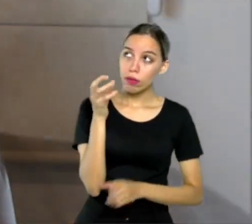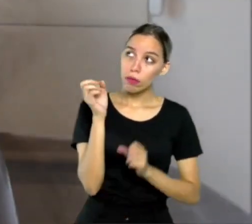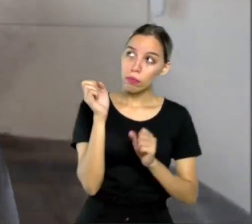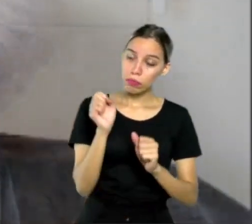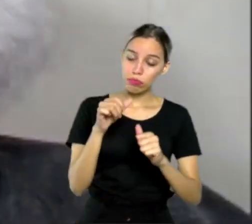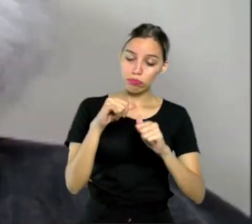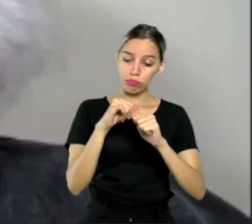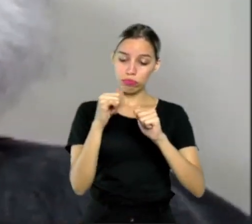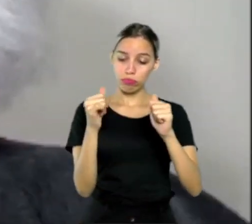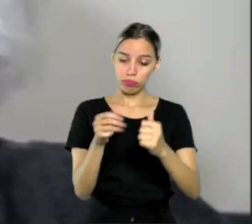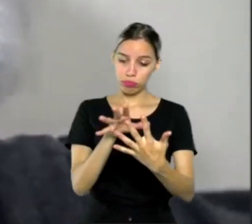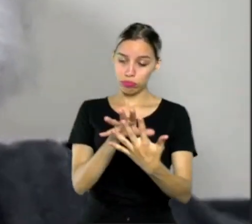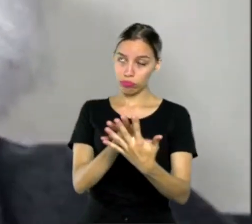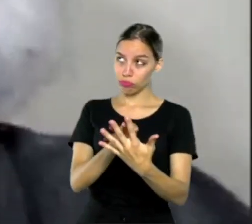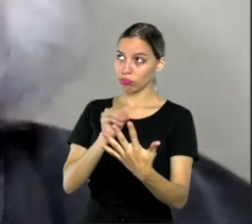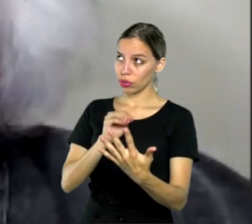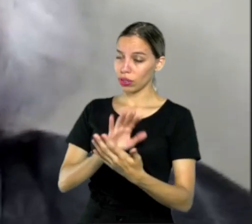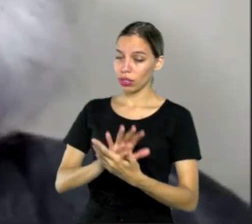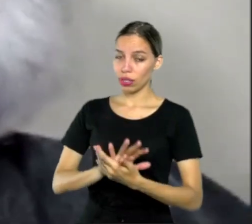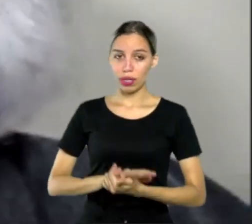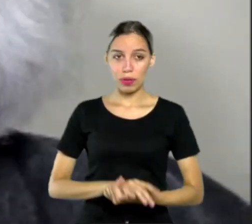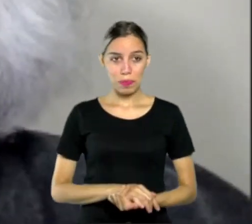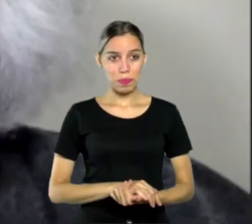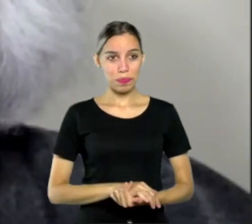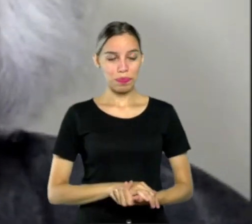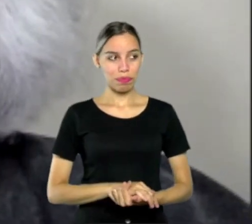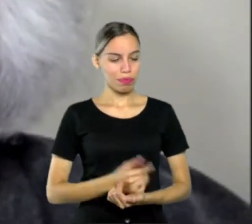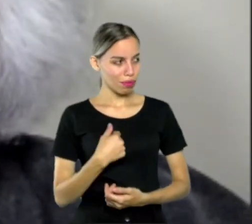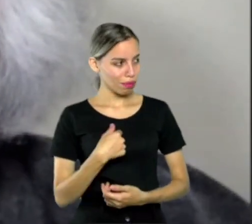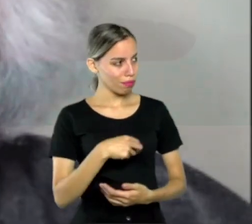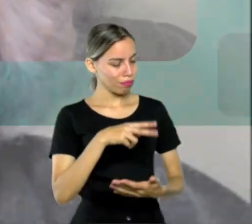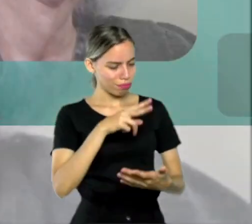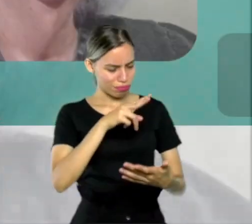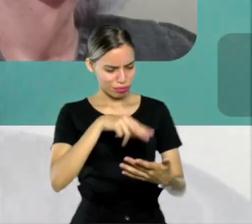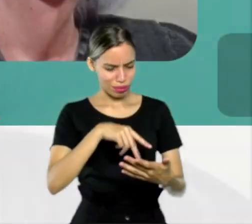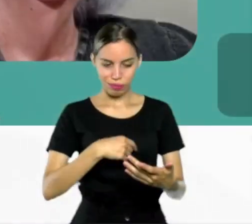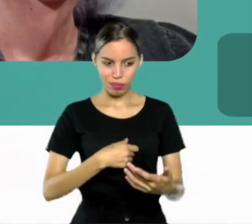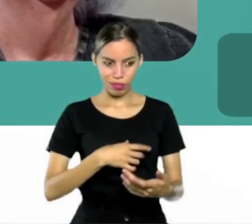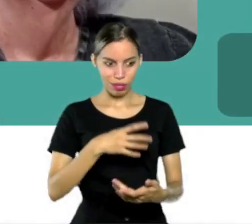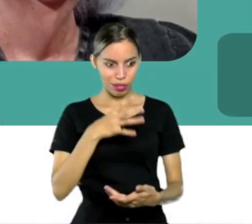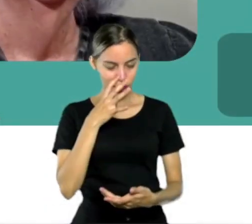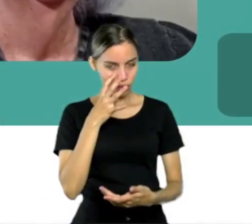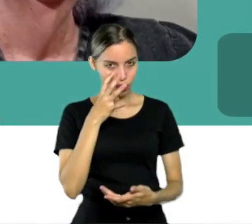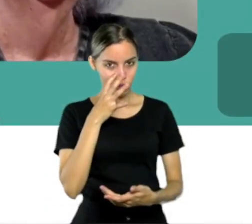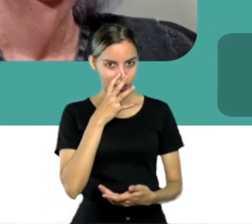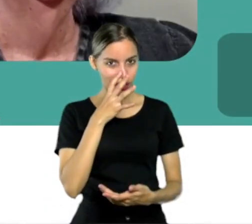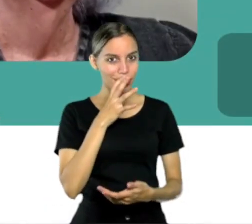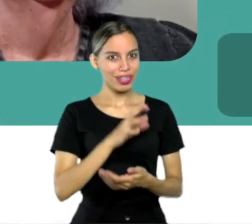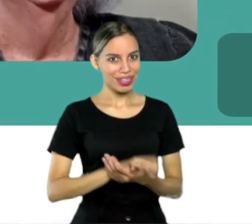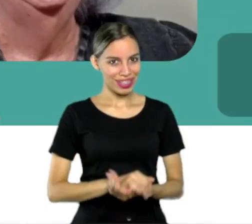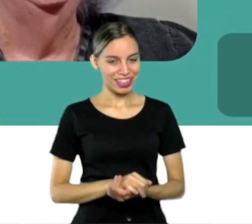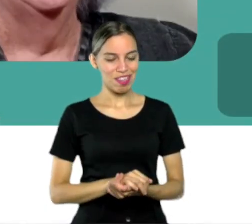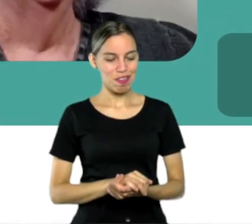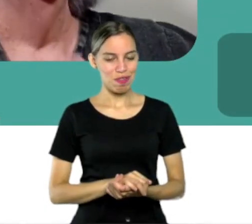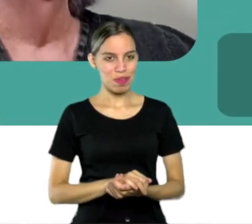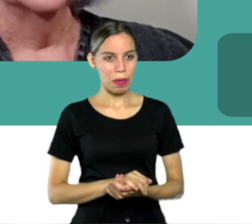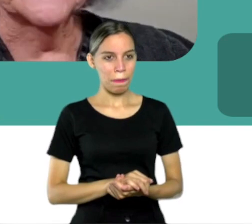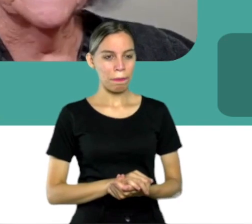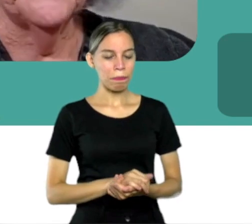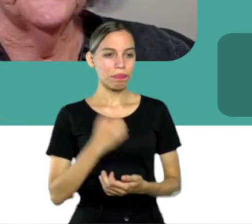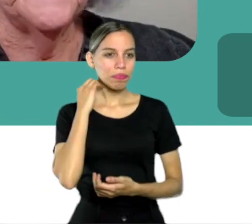Né? Eu achei lindo, interessantíssima essa história também. E aí, a gente seguindo, na adolescência... Aí